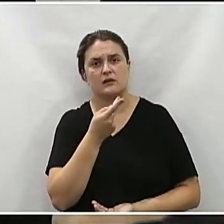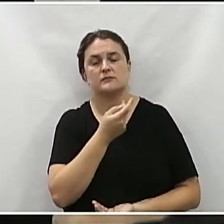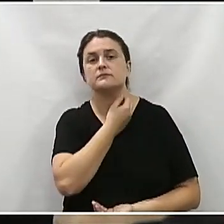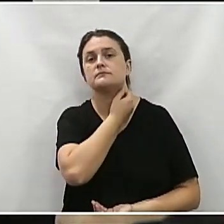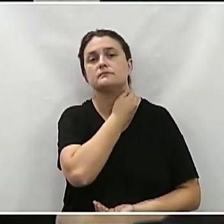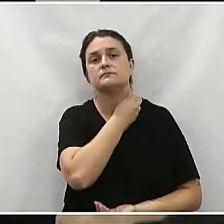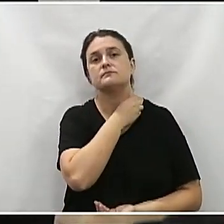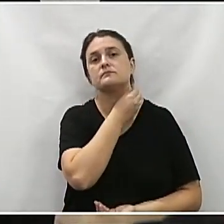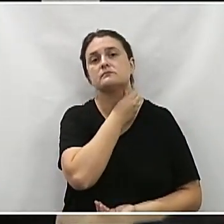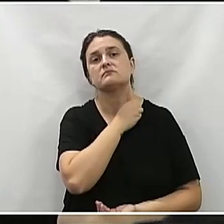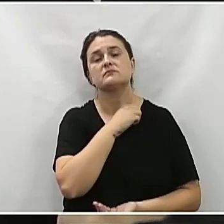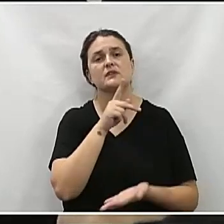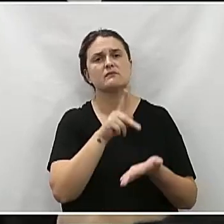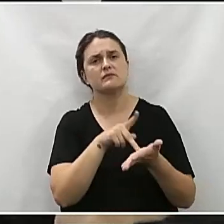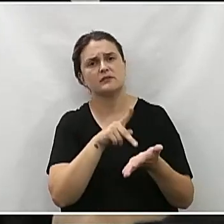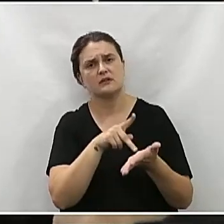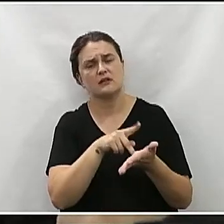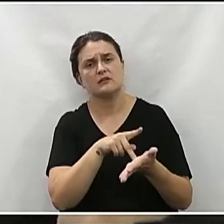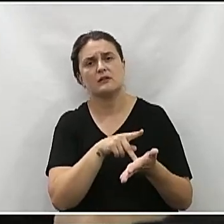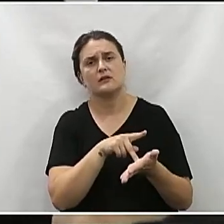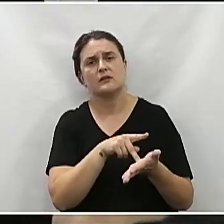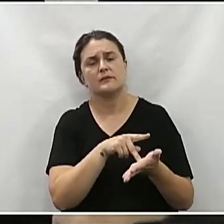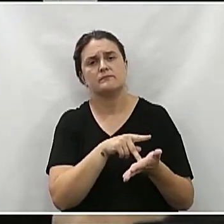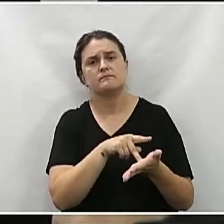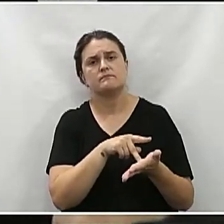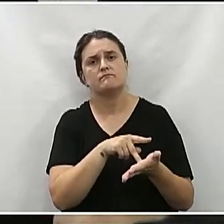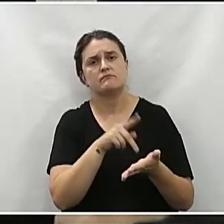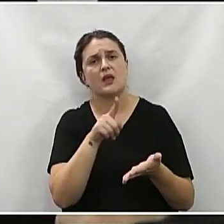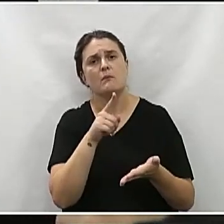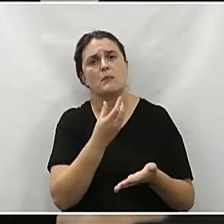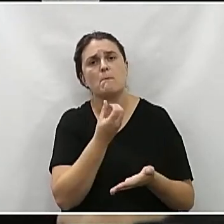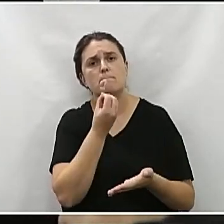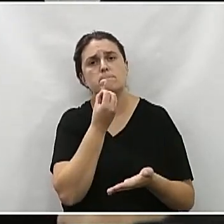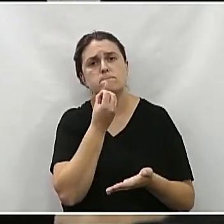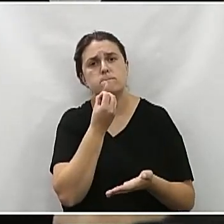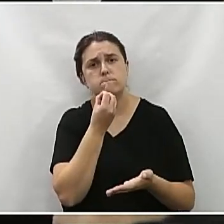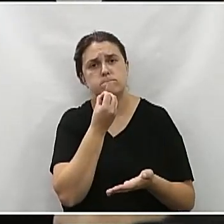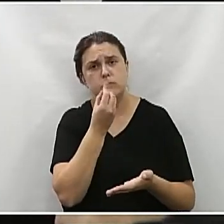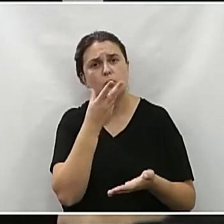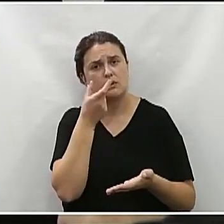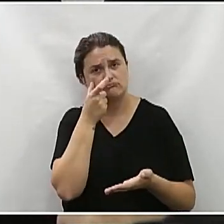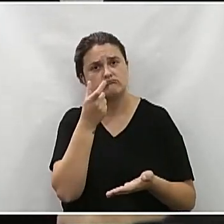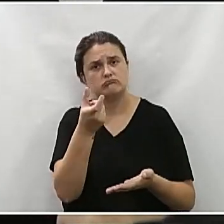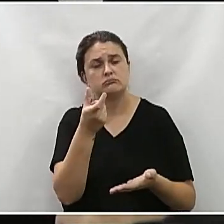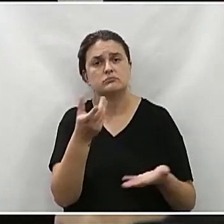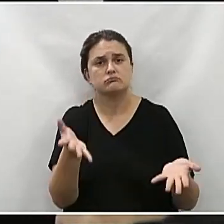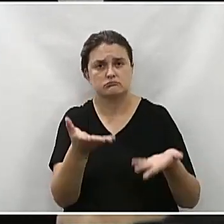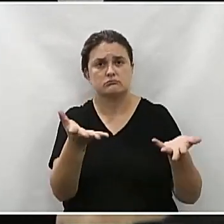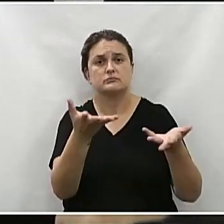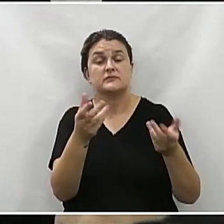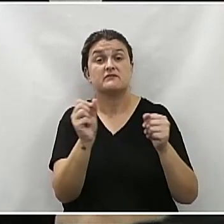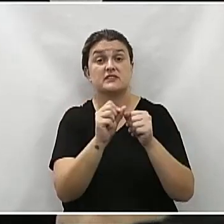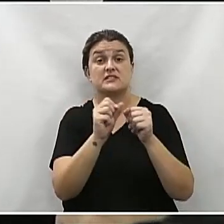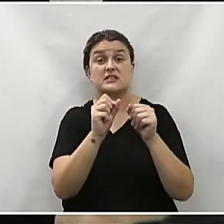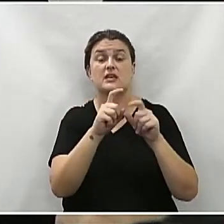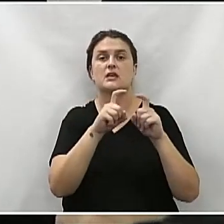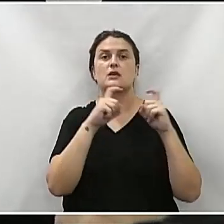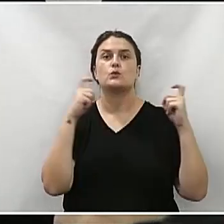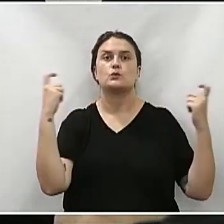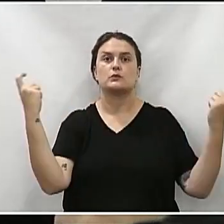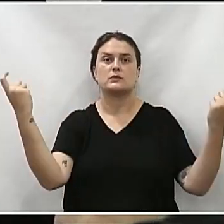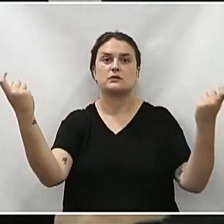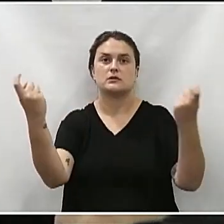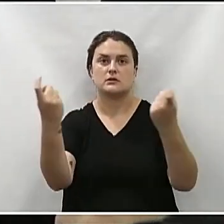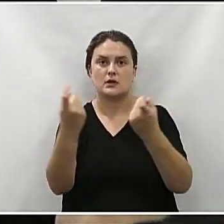realmente é uma boa iniciativa no caso reunir todas